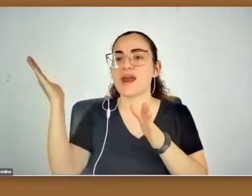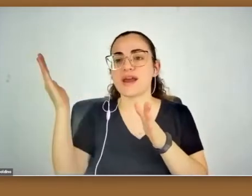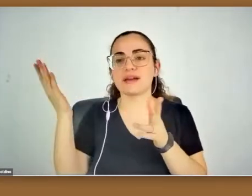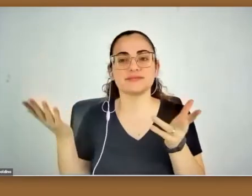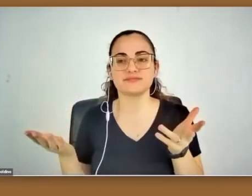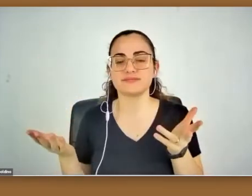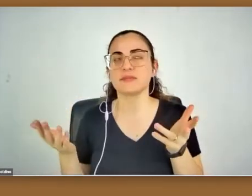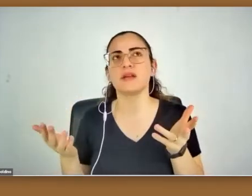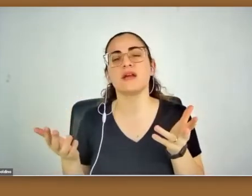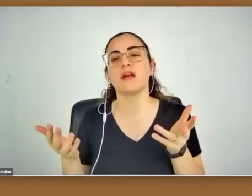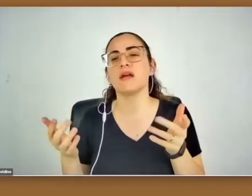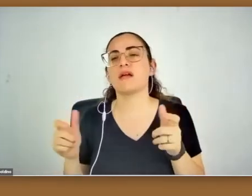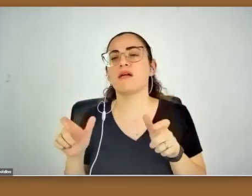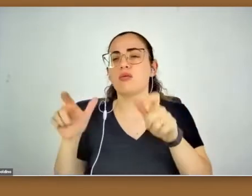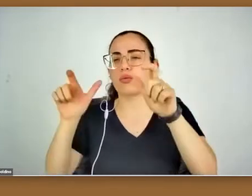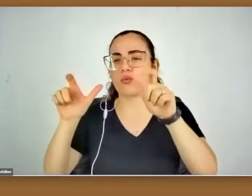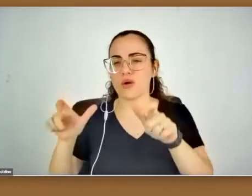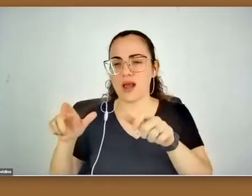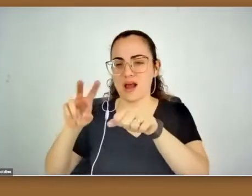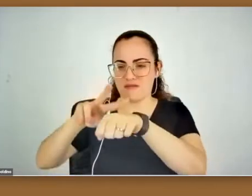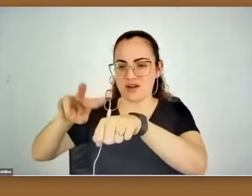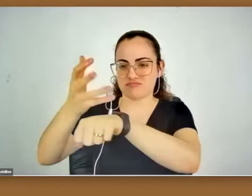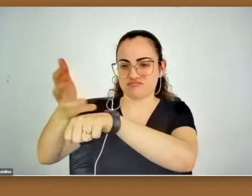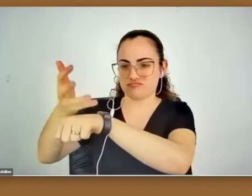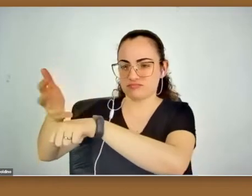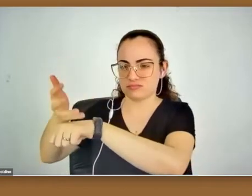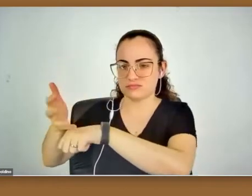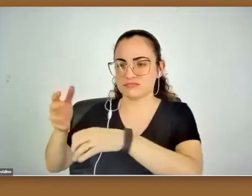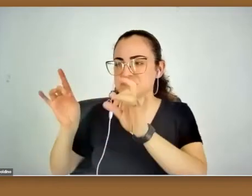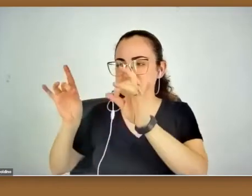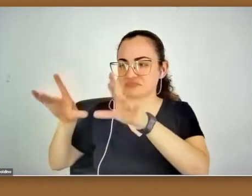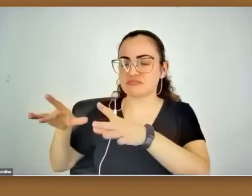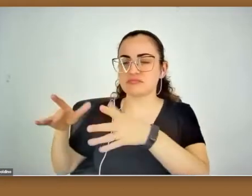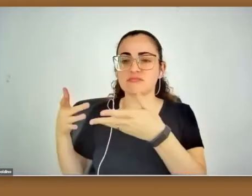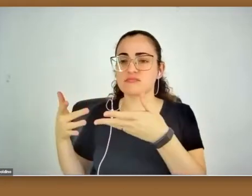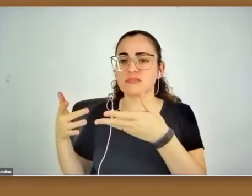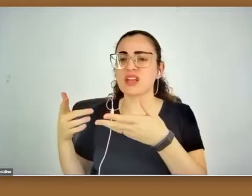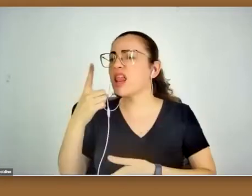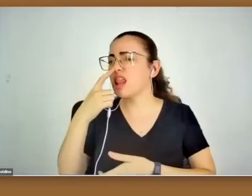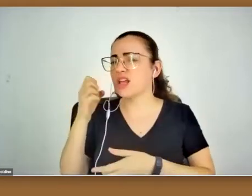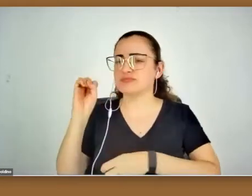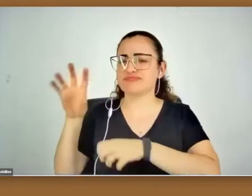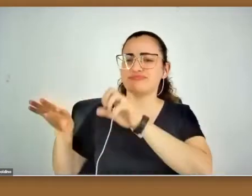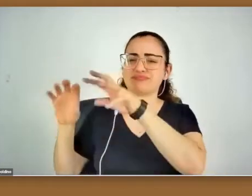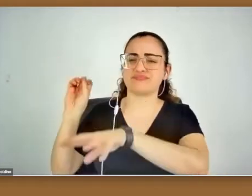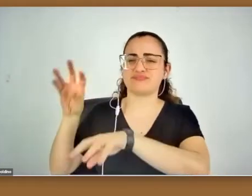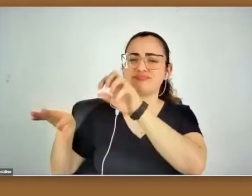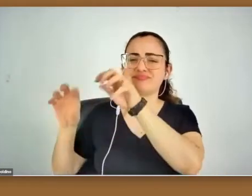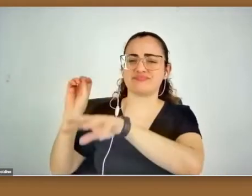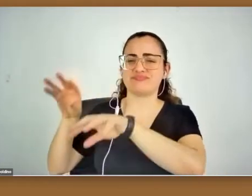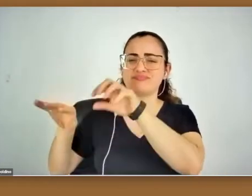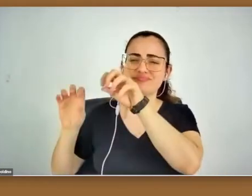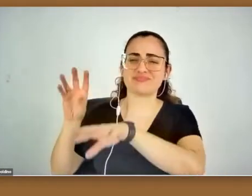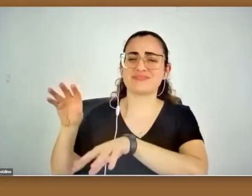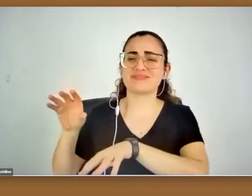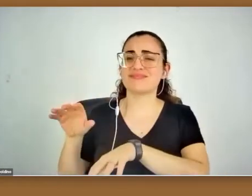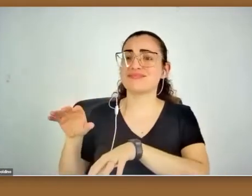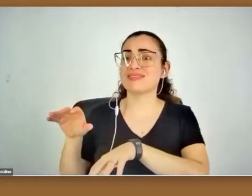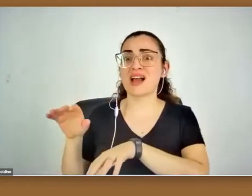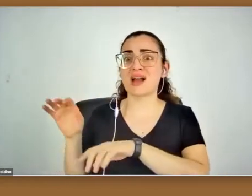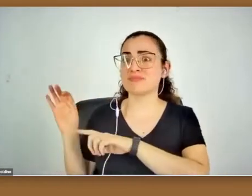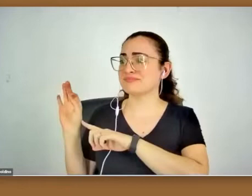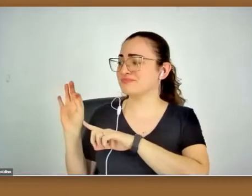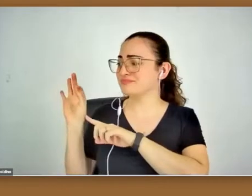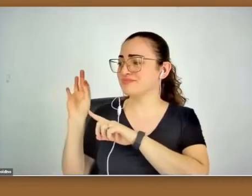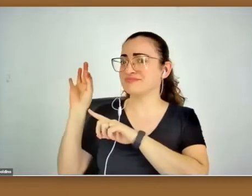pessoas colocam lixo, né? Isso tudo é água parada, que permite com que a mosquito fêmea ela